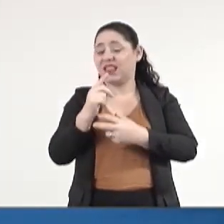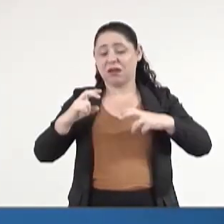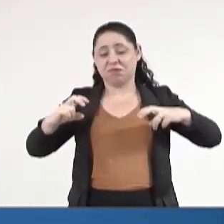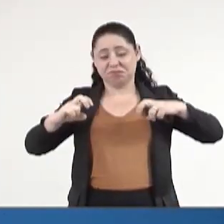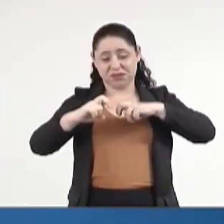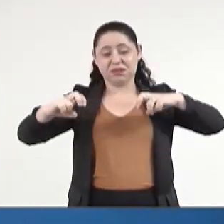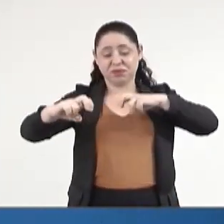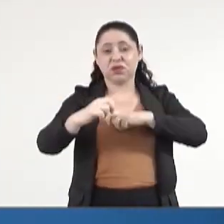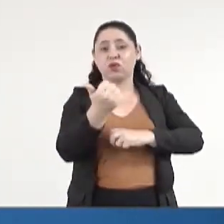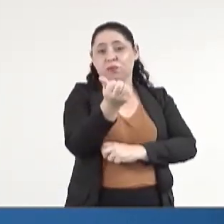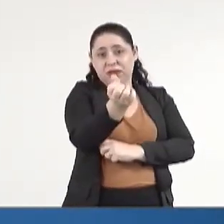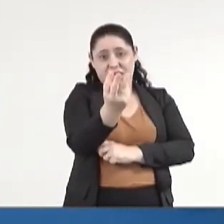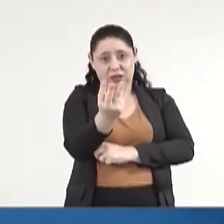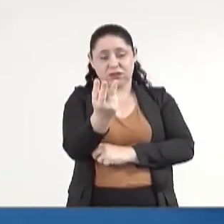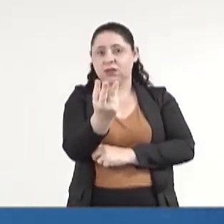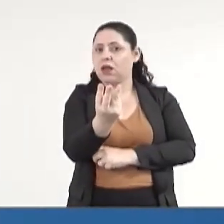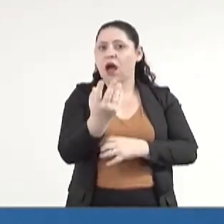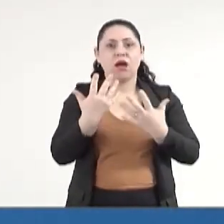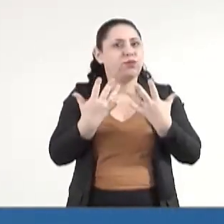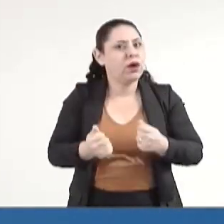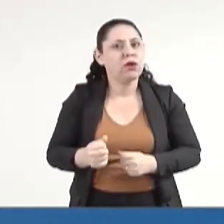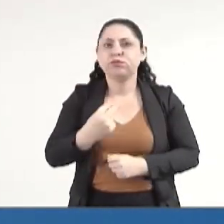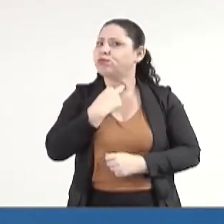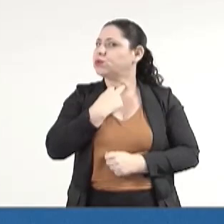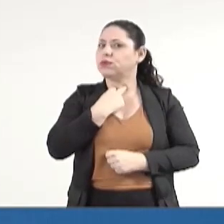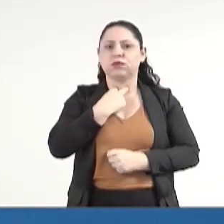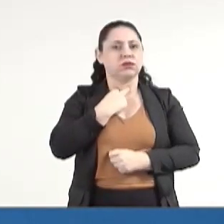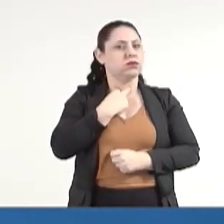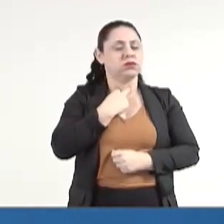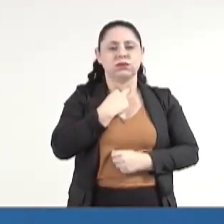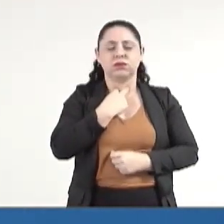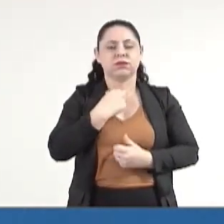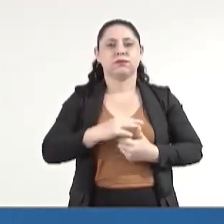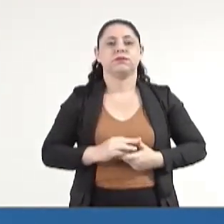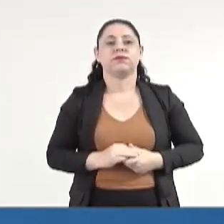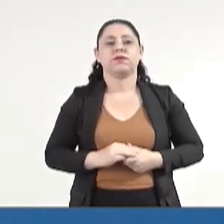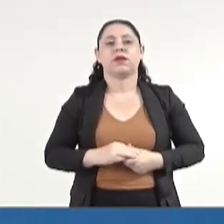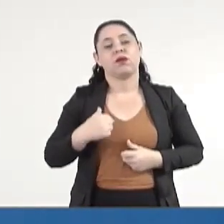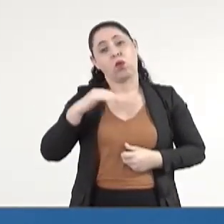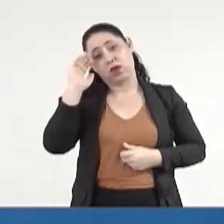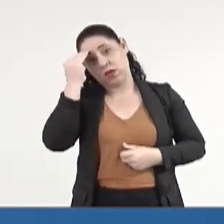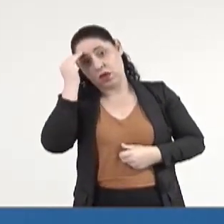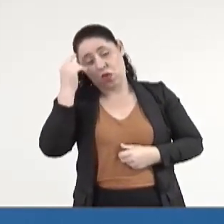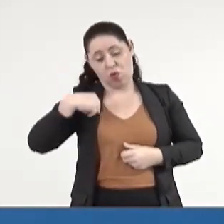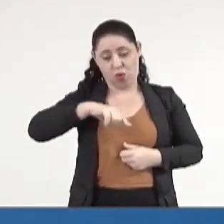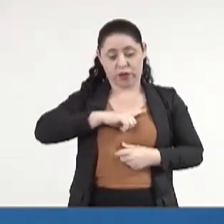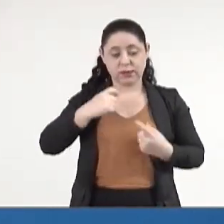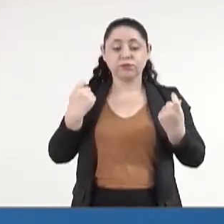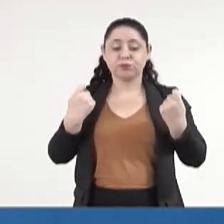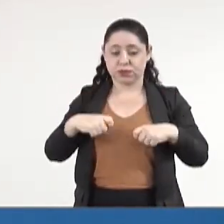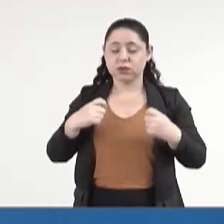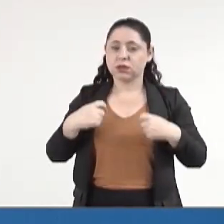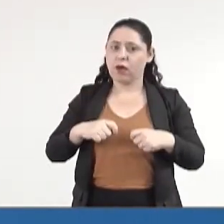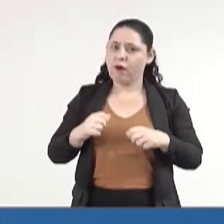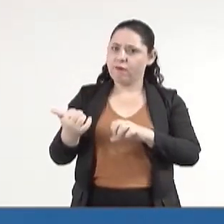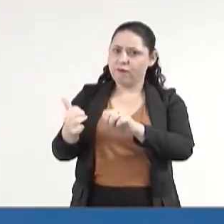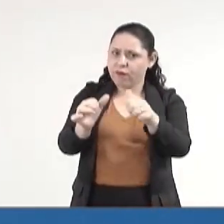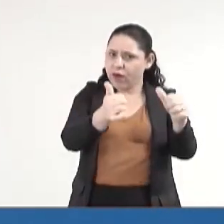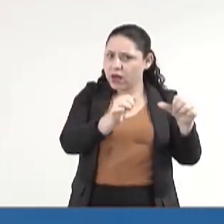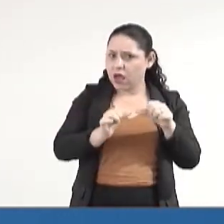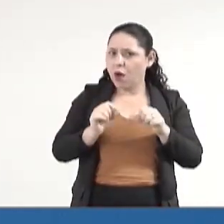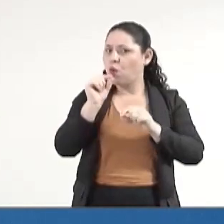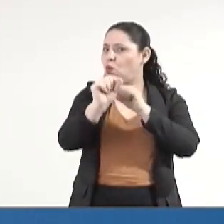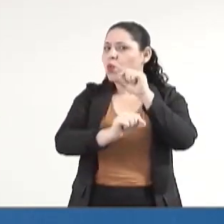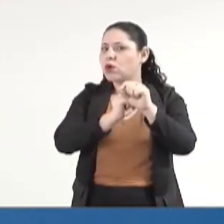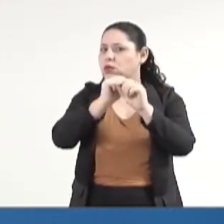da BR-163. É inadmissível isso. Então, o que eu entendo é que a gente tem que